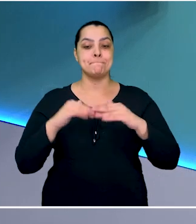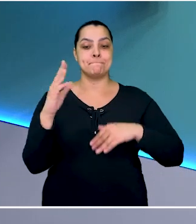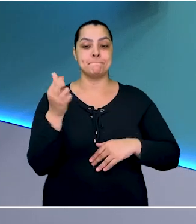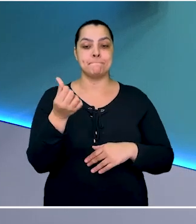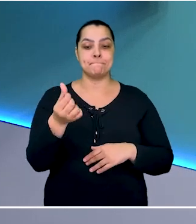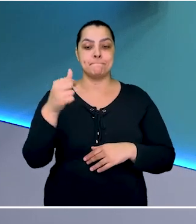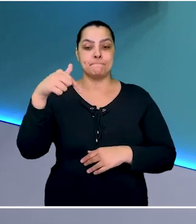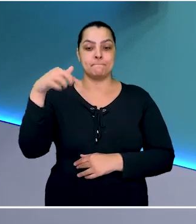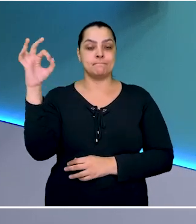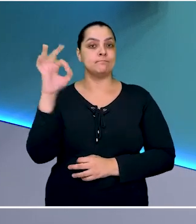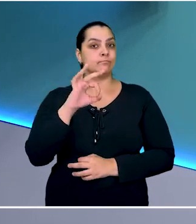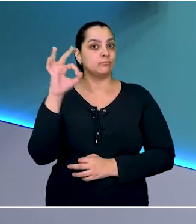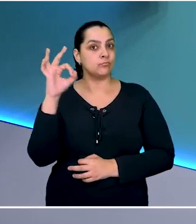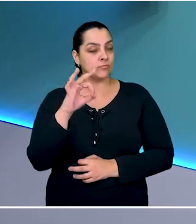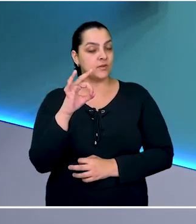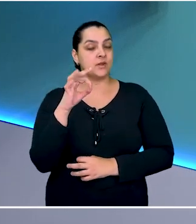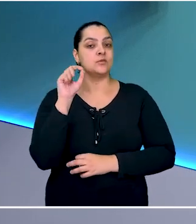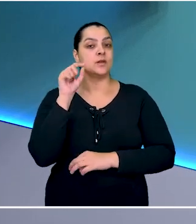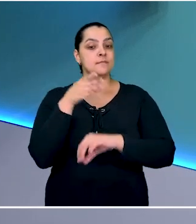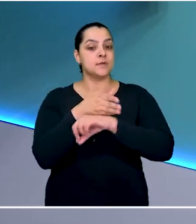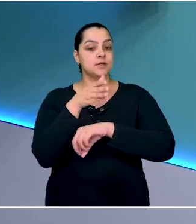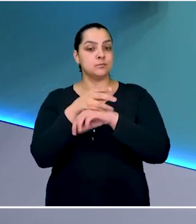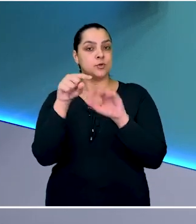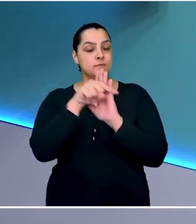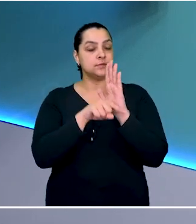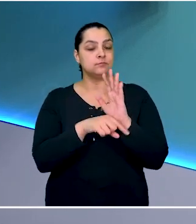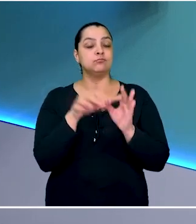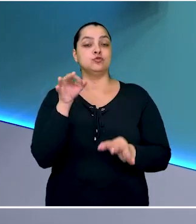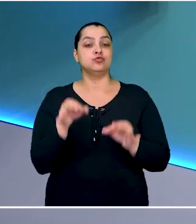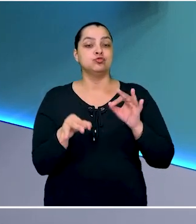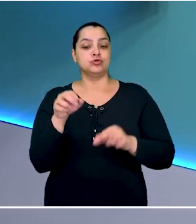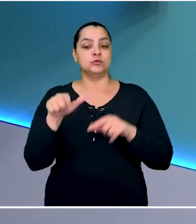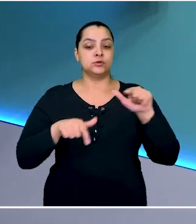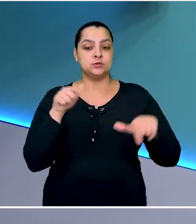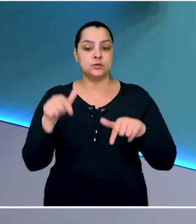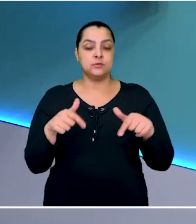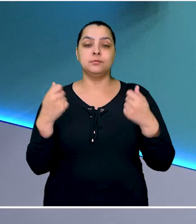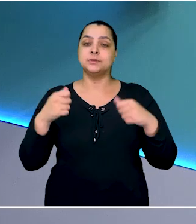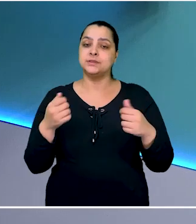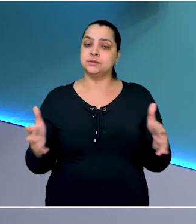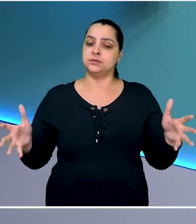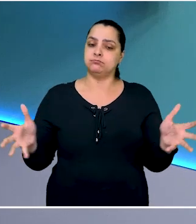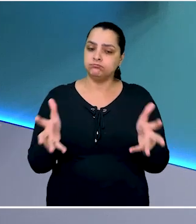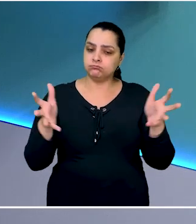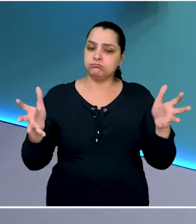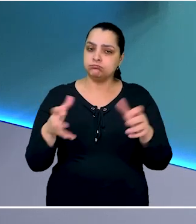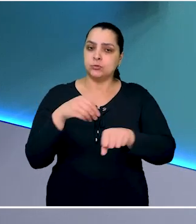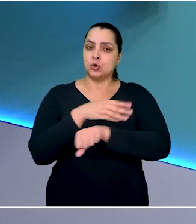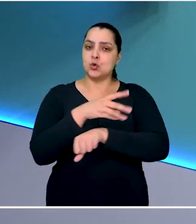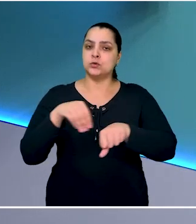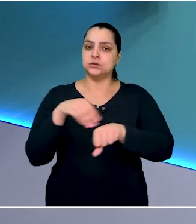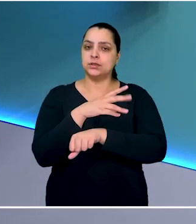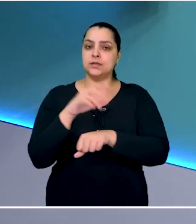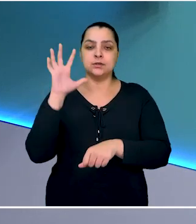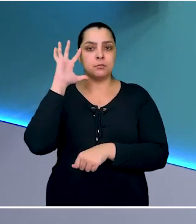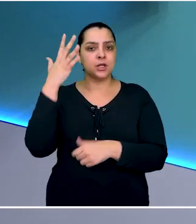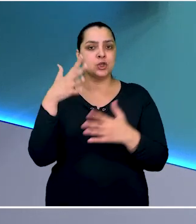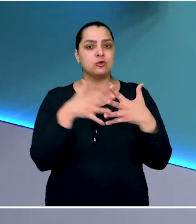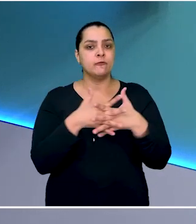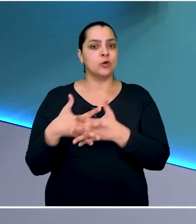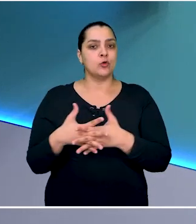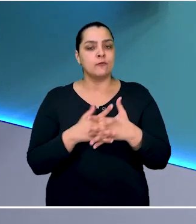de 67% dos participantes concordam que a Justiça do Trabalho deve incentivar a conciliação como forma de